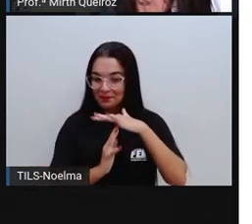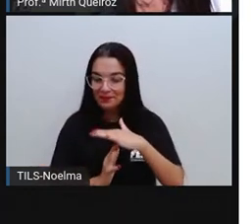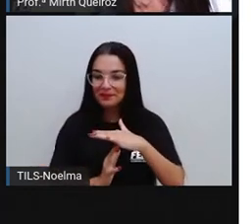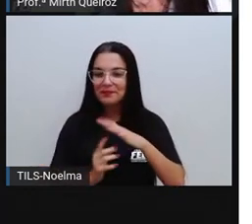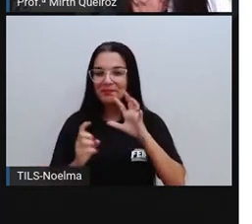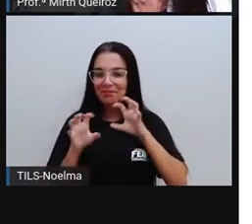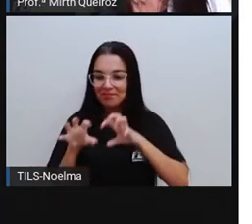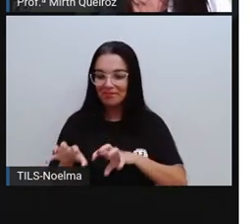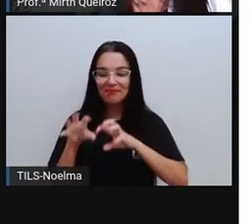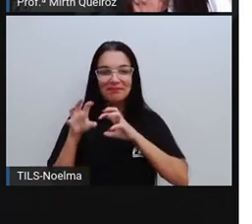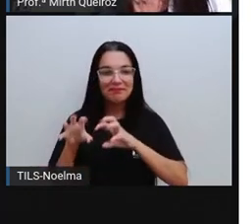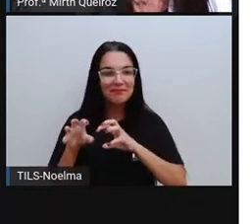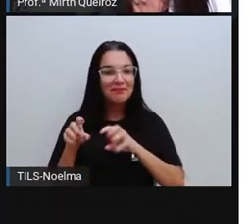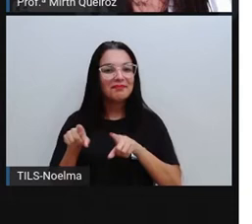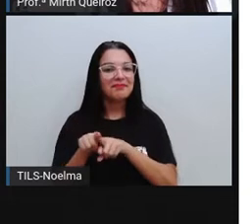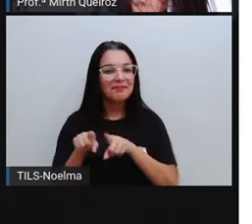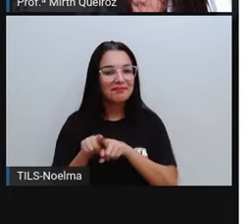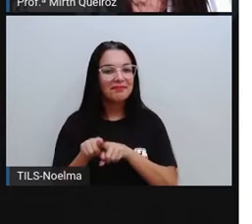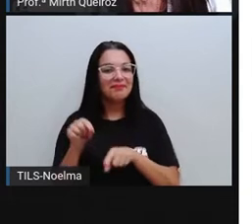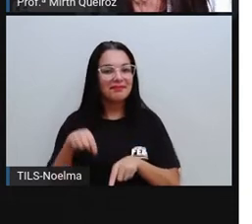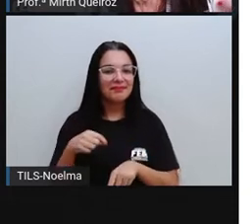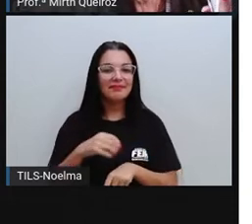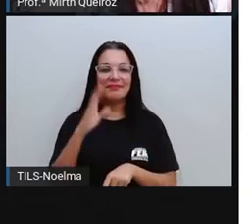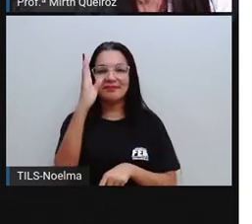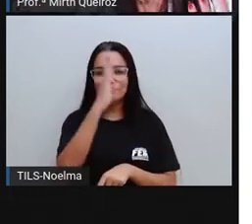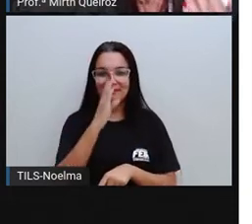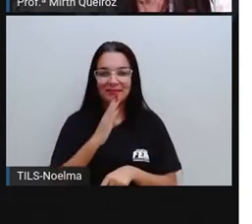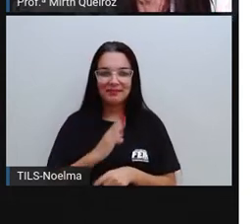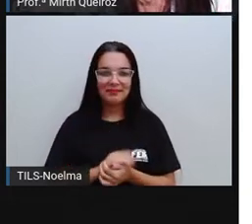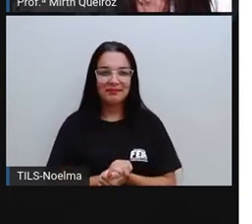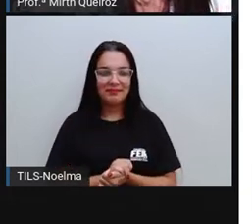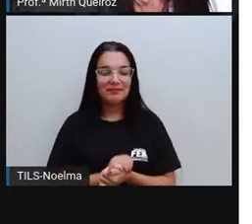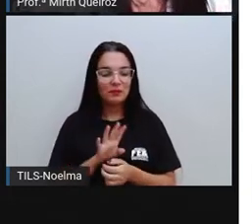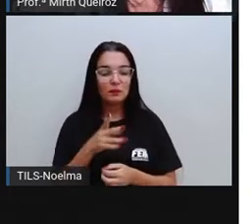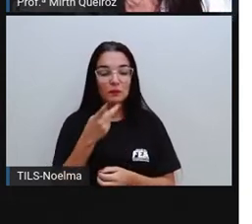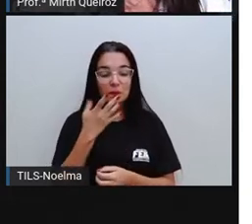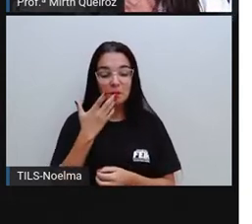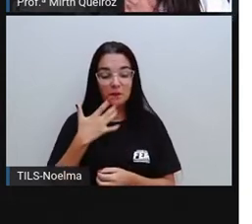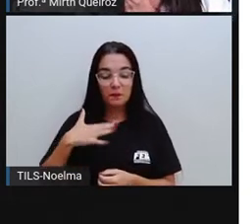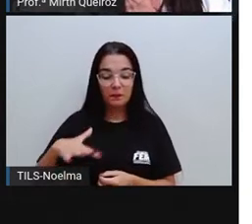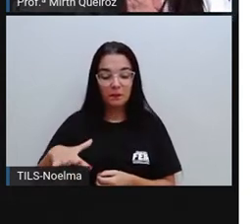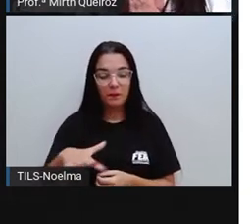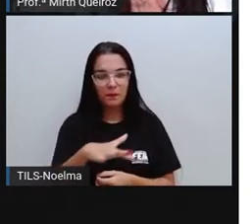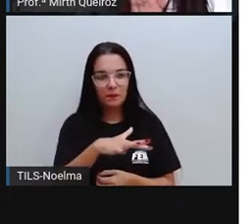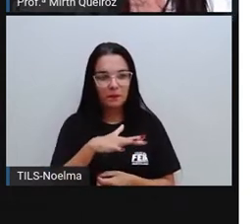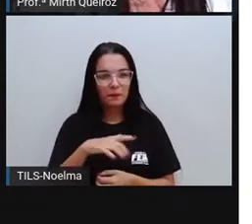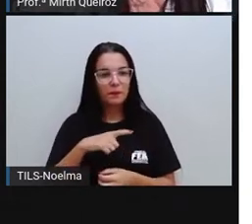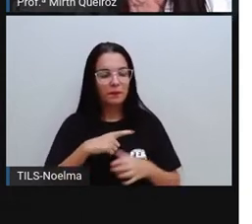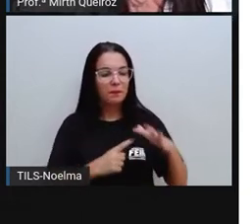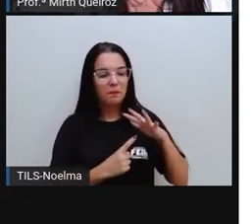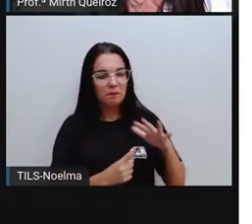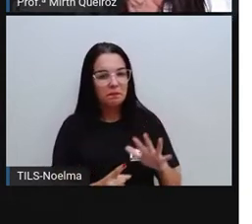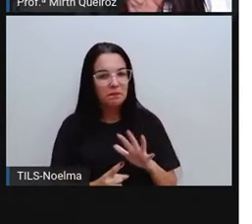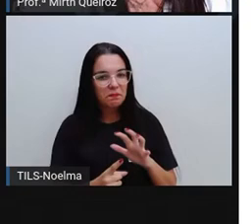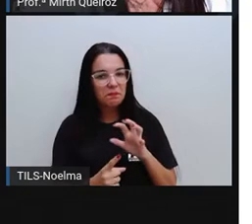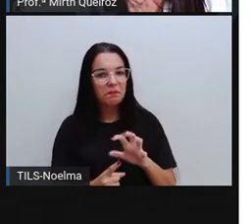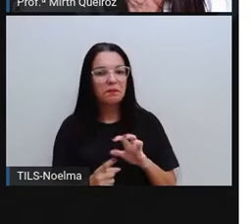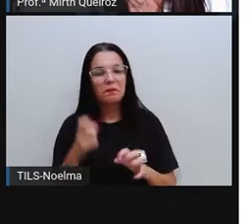Isso mesmo, as crianças, essas crianças imigrantes, elas influenciaram também na nossa cultura, né?